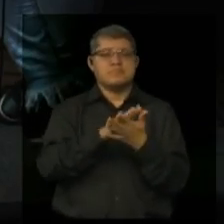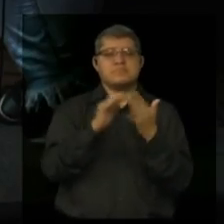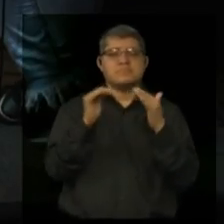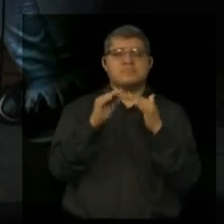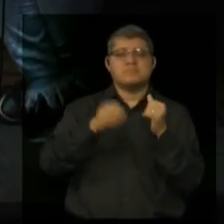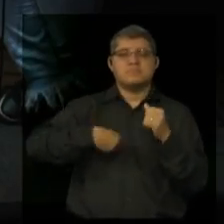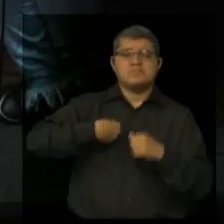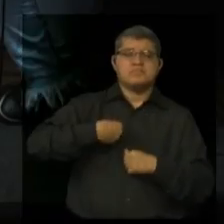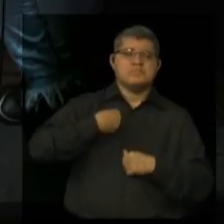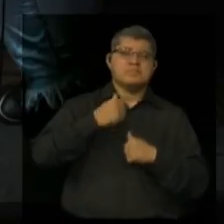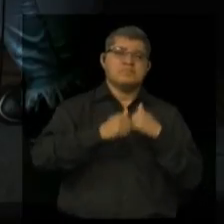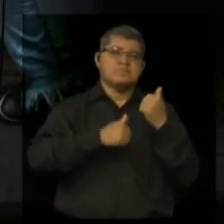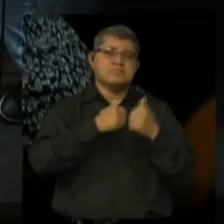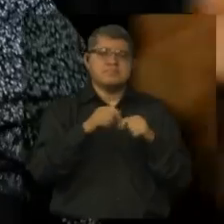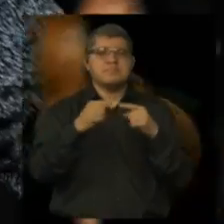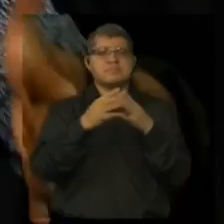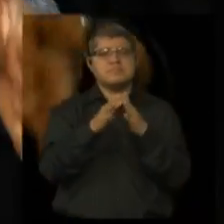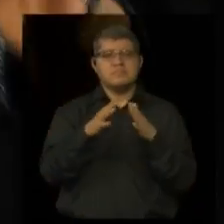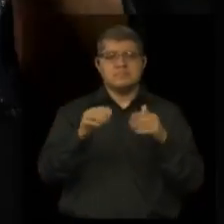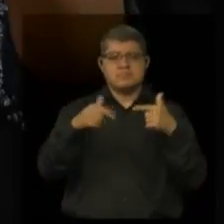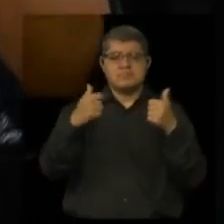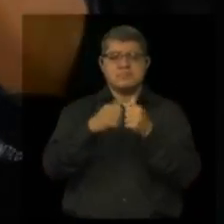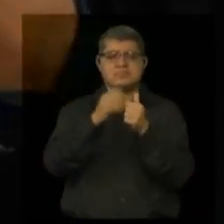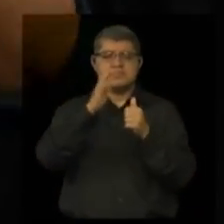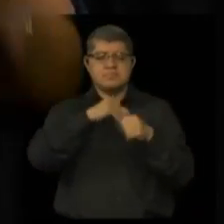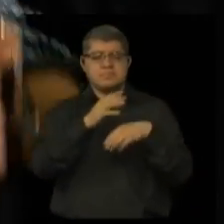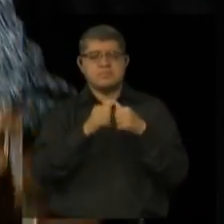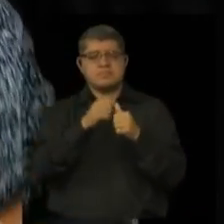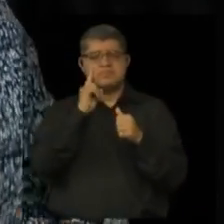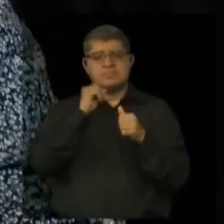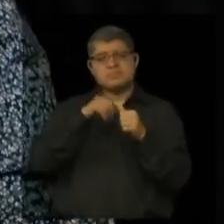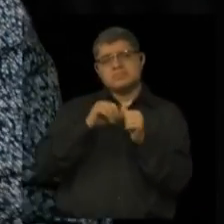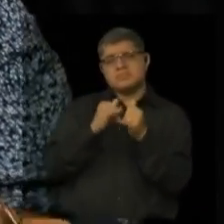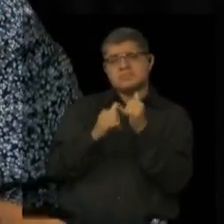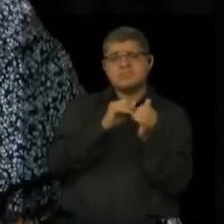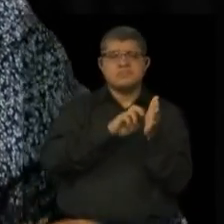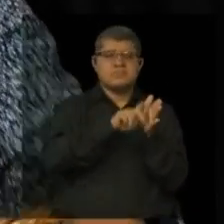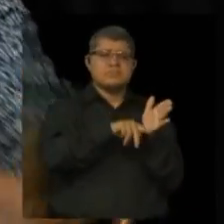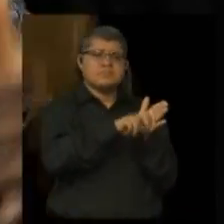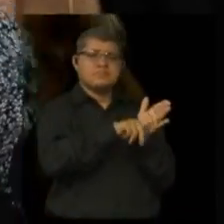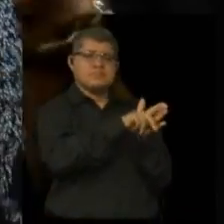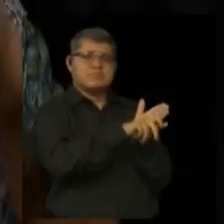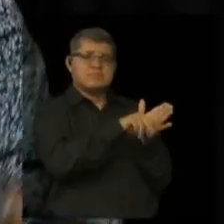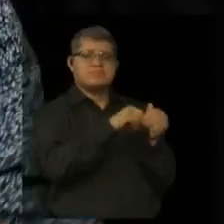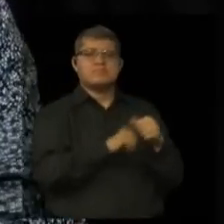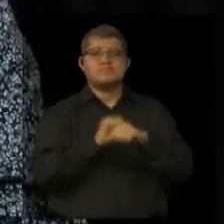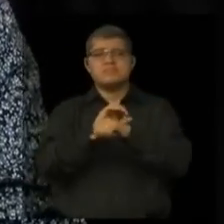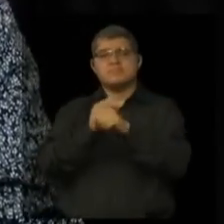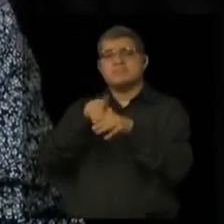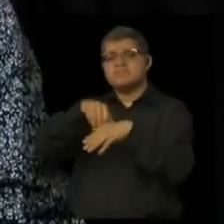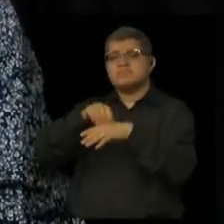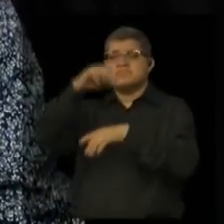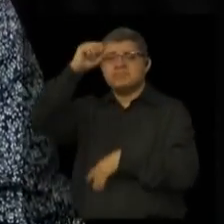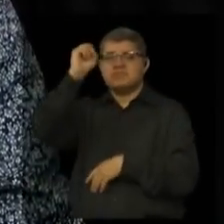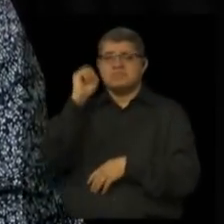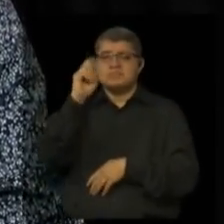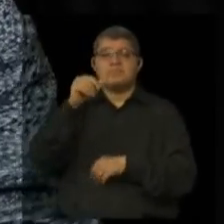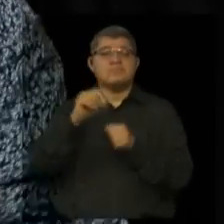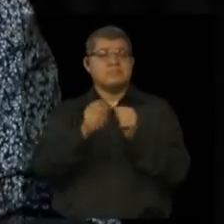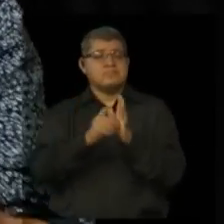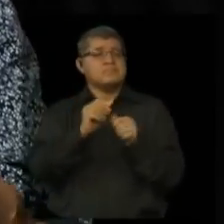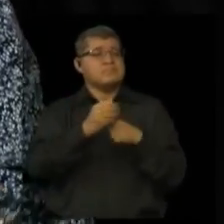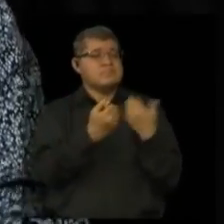a vida é um grande trem, né? Que a gente vai descer em alguma estação. Enquanto a gente não desce, a gente tem que fazer grandes